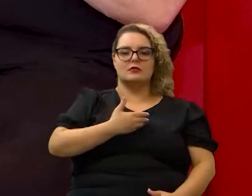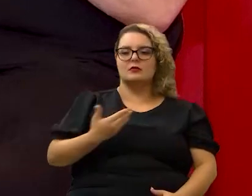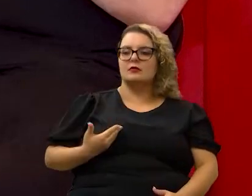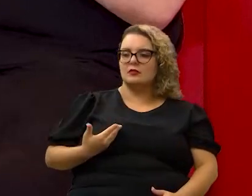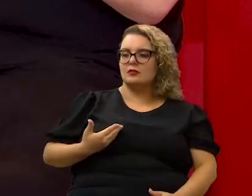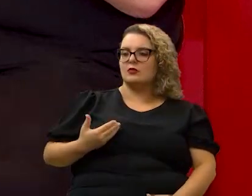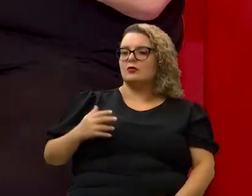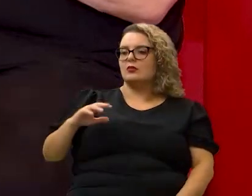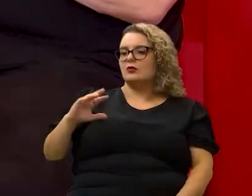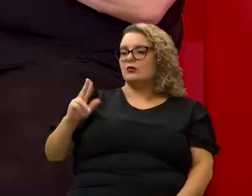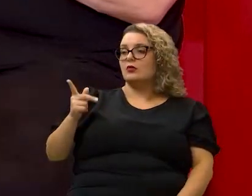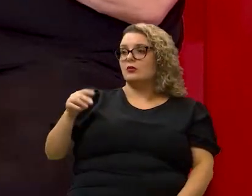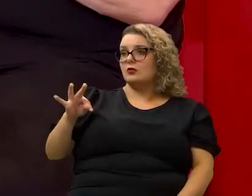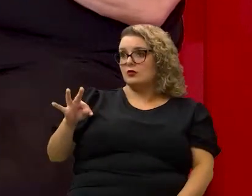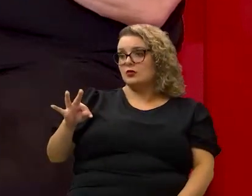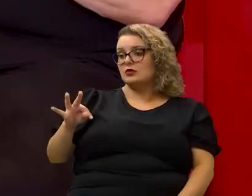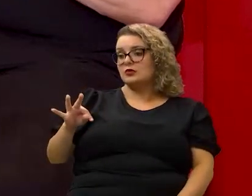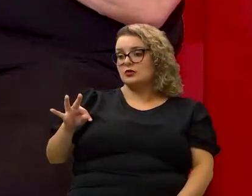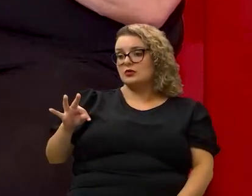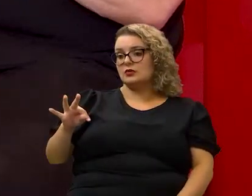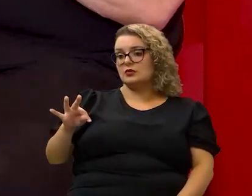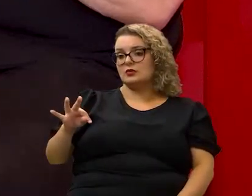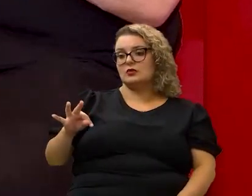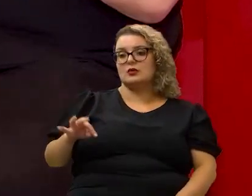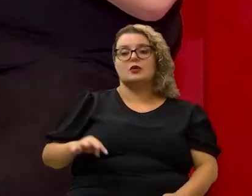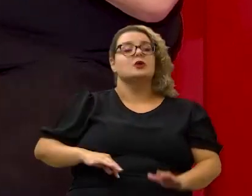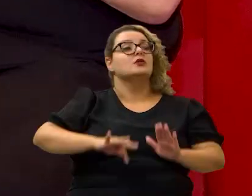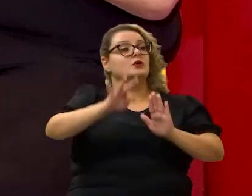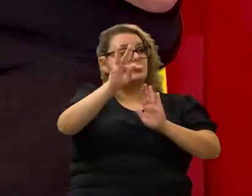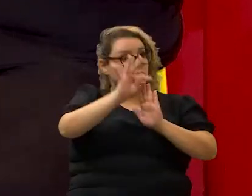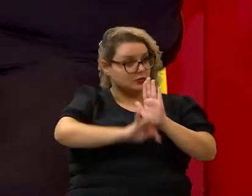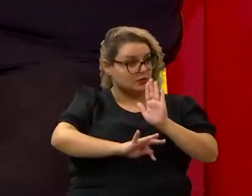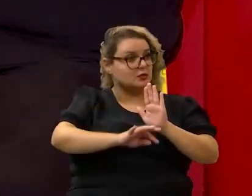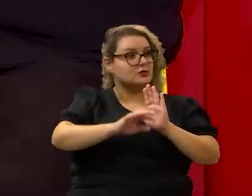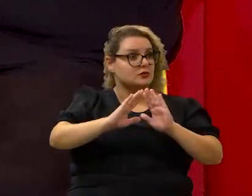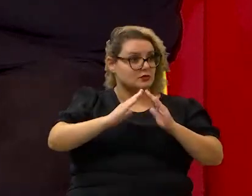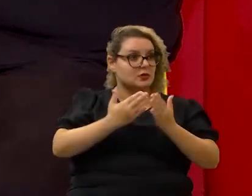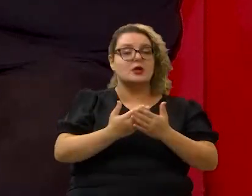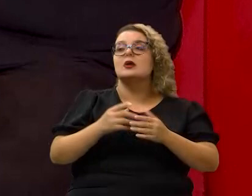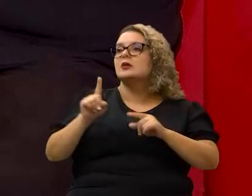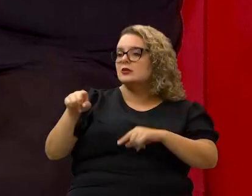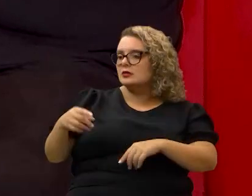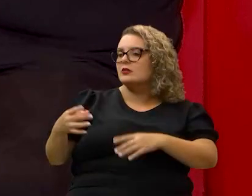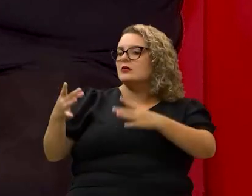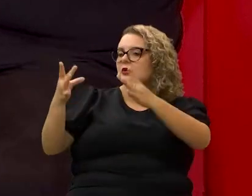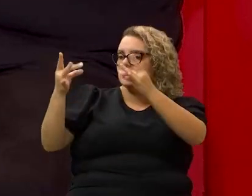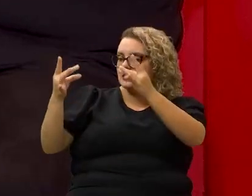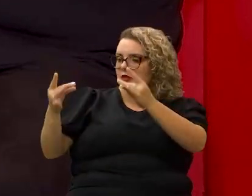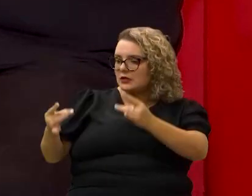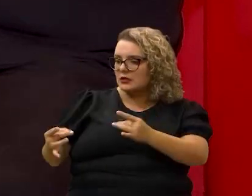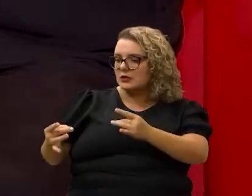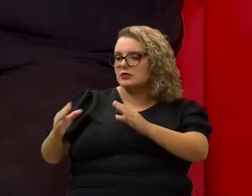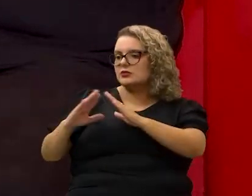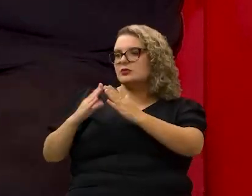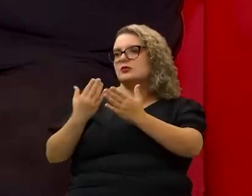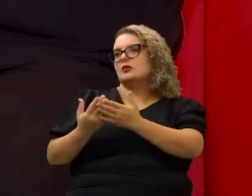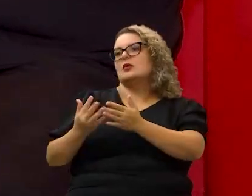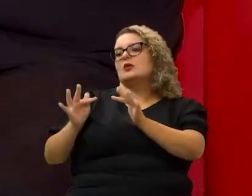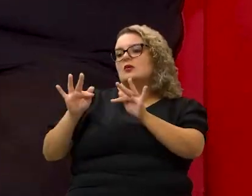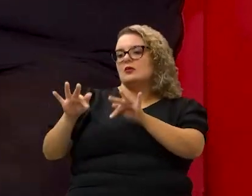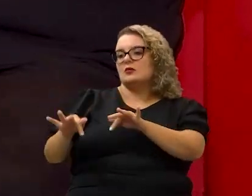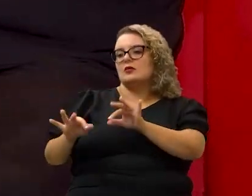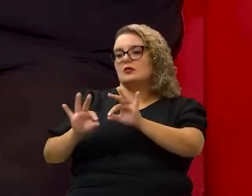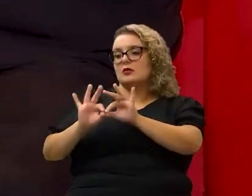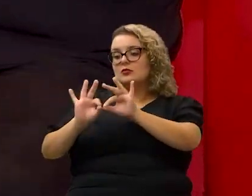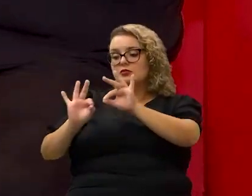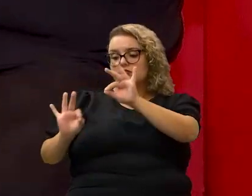pública. O ChatGPT já dá um texto sobre escola. Ele deve fazer assim, vai apresentar a definição de escola e no final, se ficar